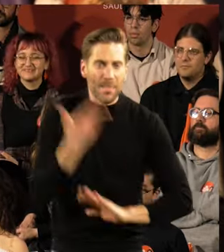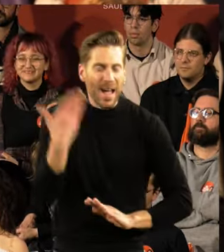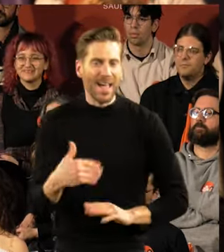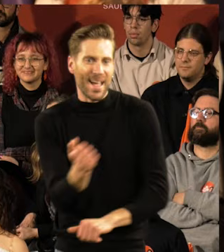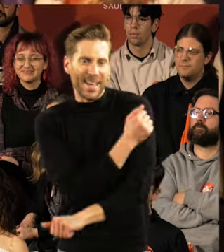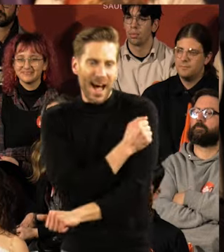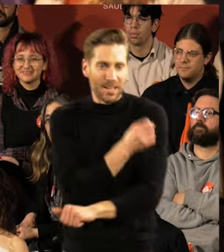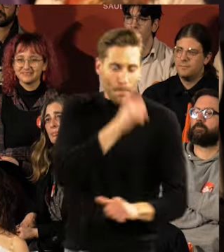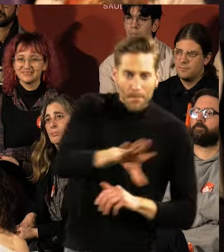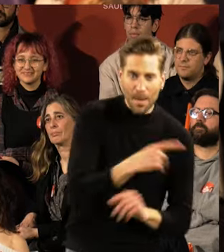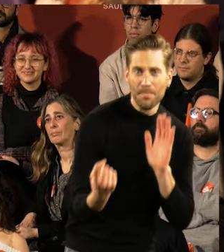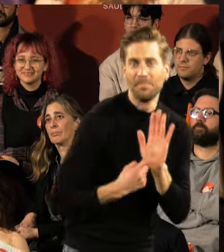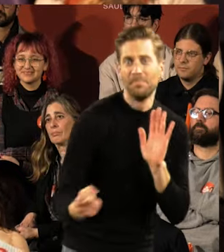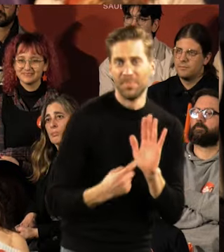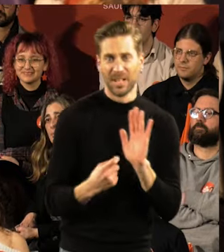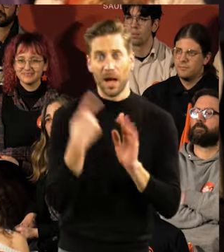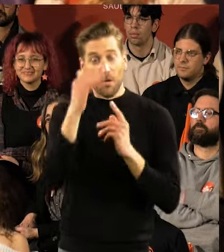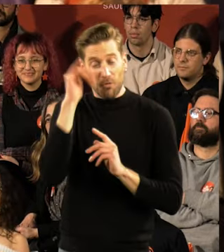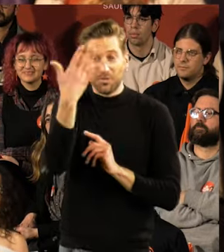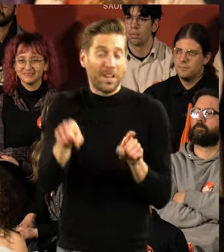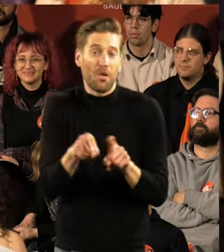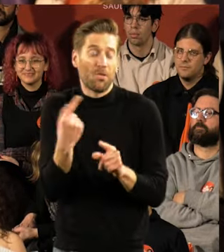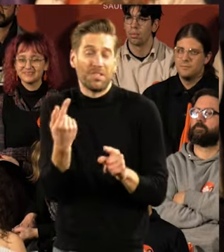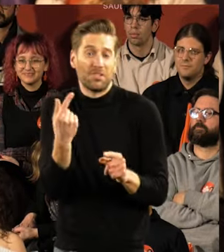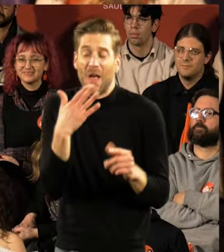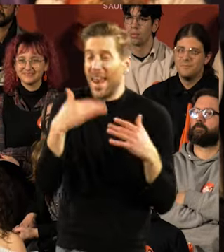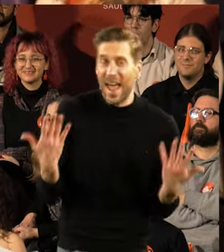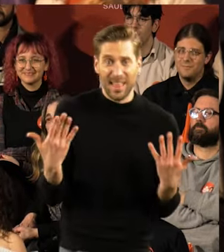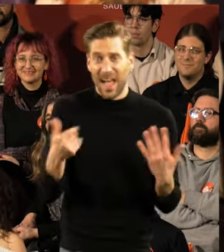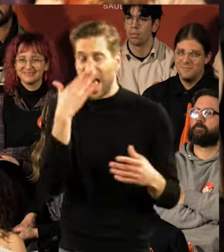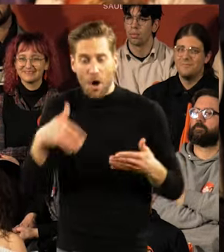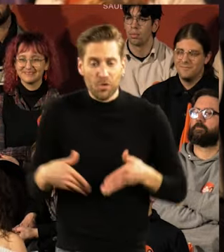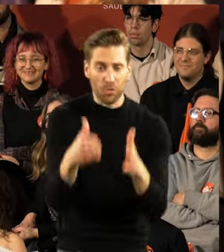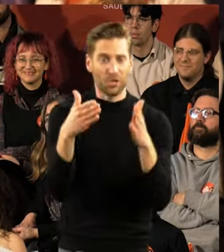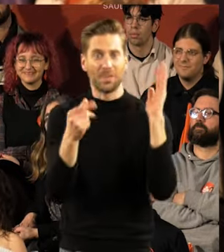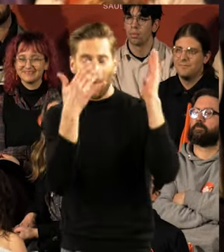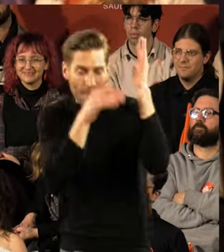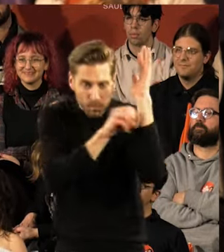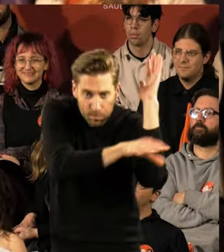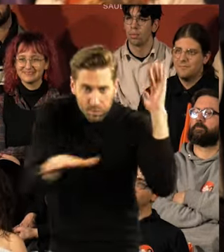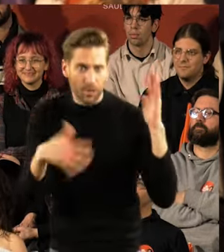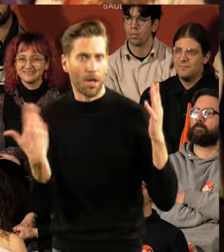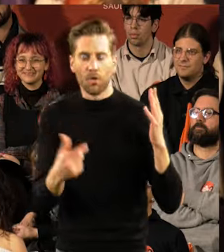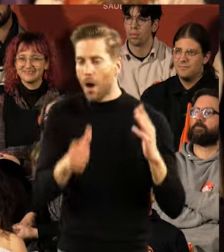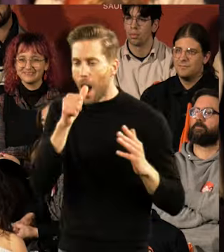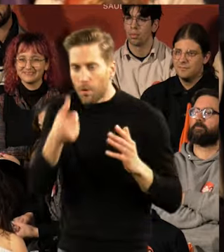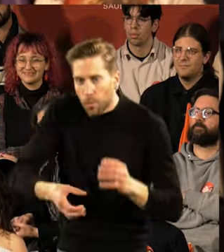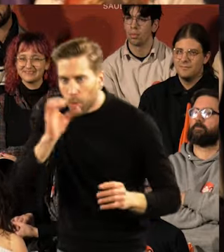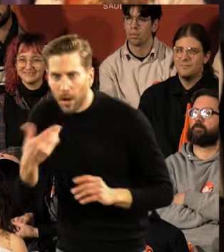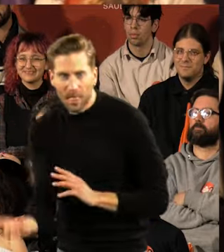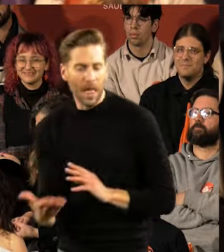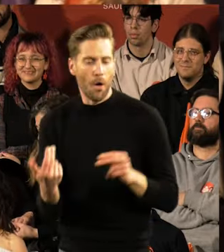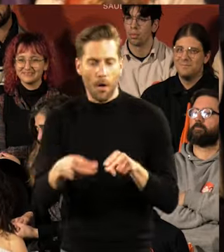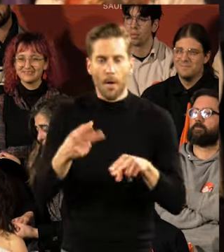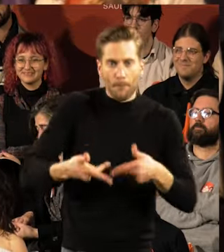casas. Às vezes o futuro são coisas simples, como ruas com sombras, como bebedouros, como bancos onde as pessoas possam